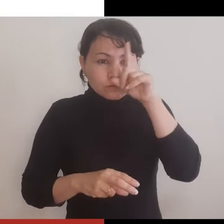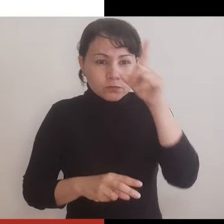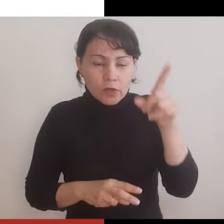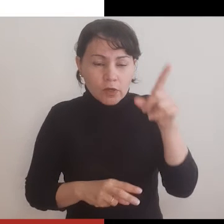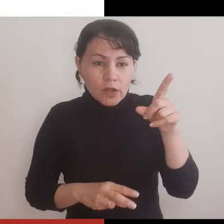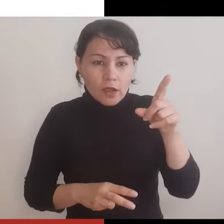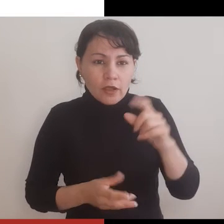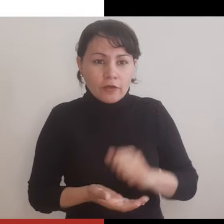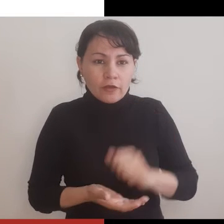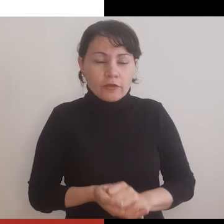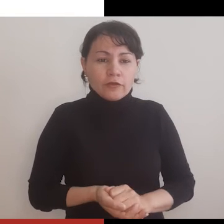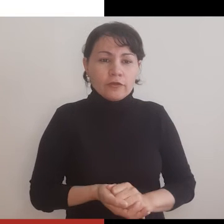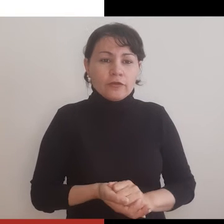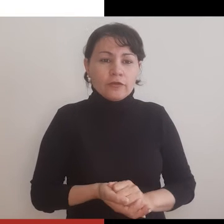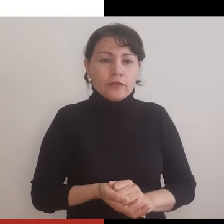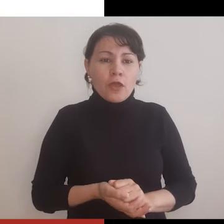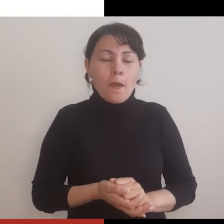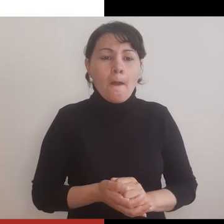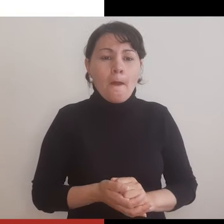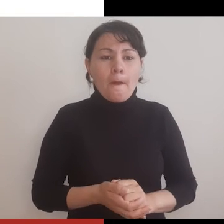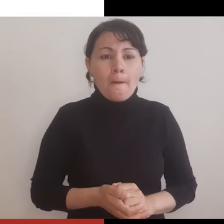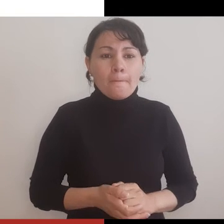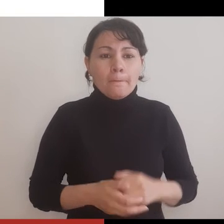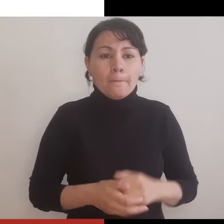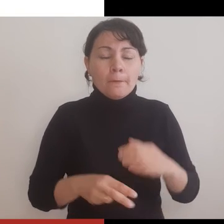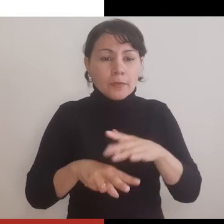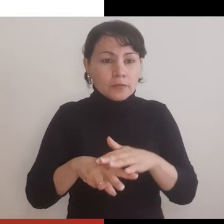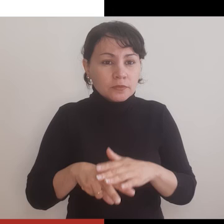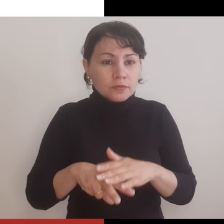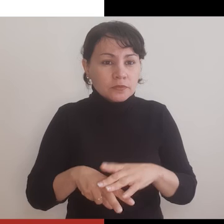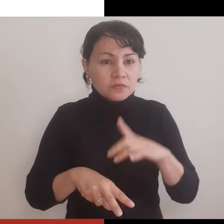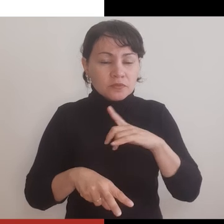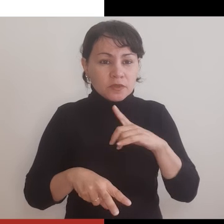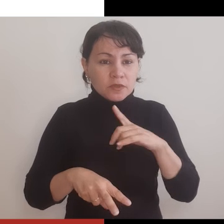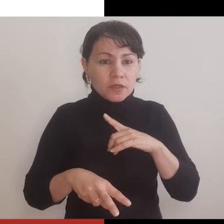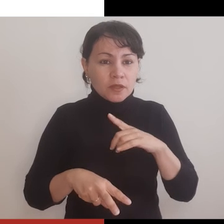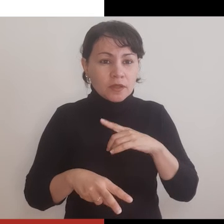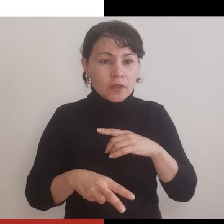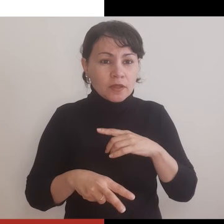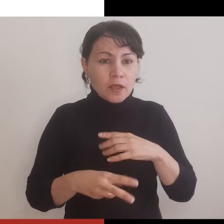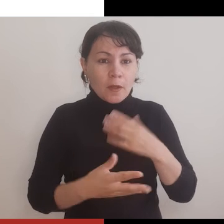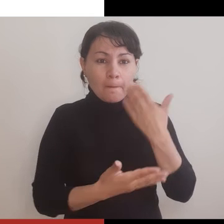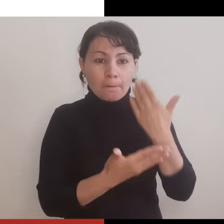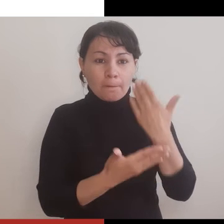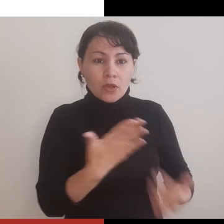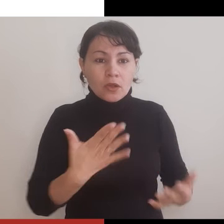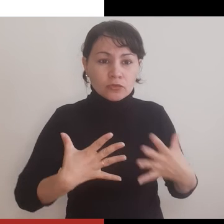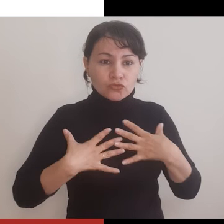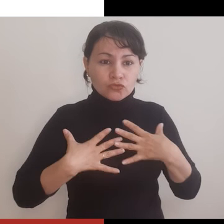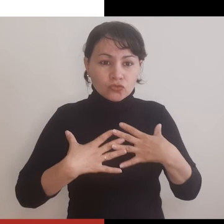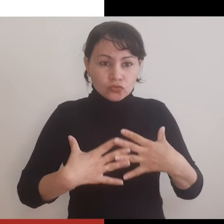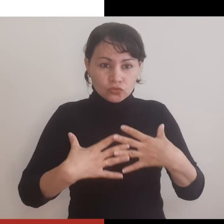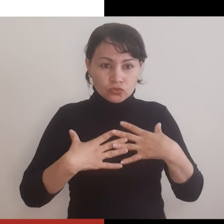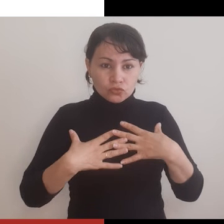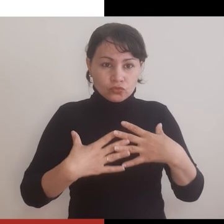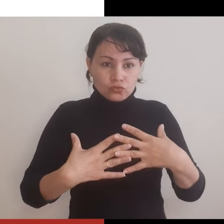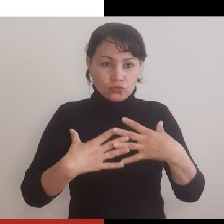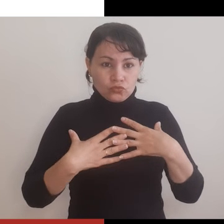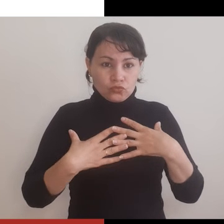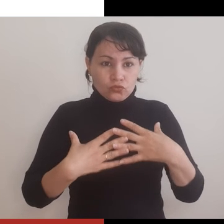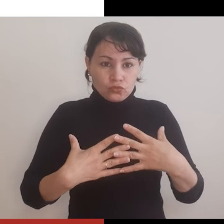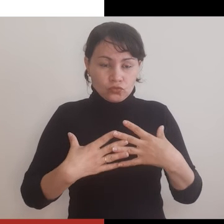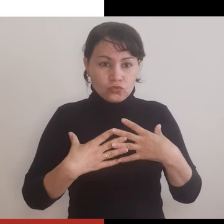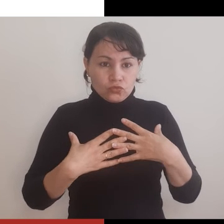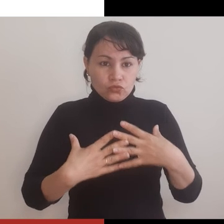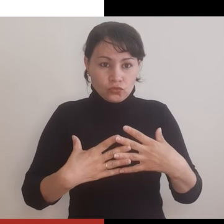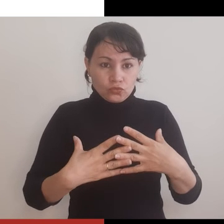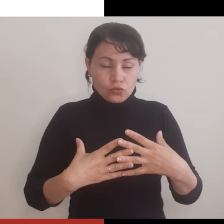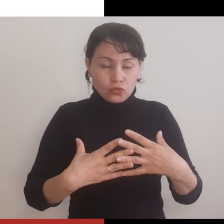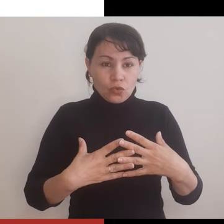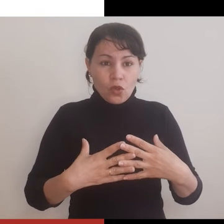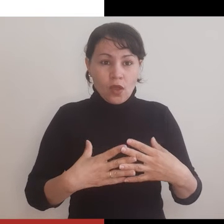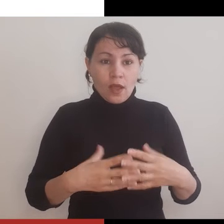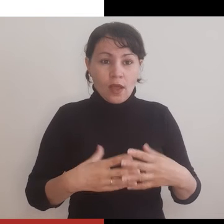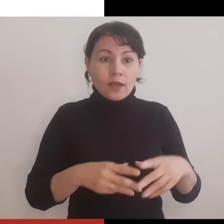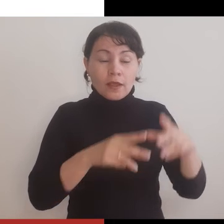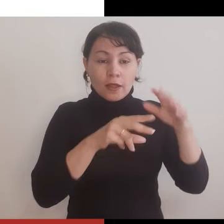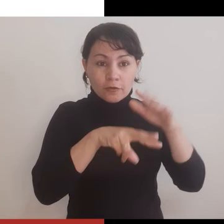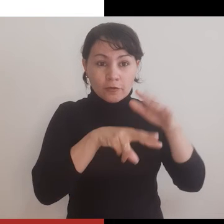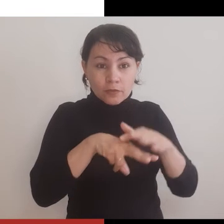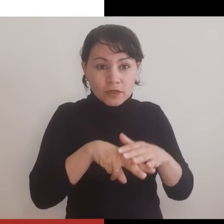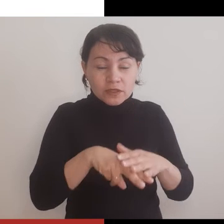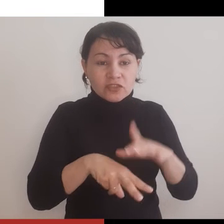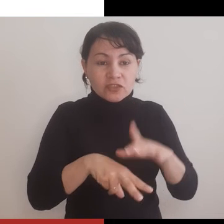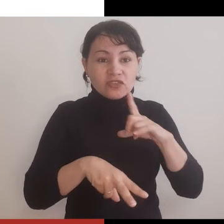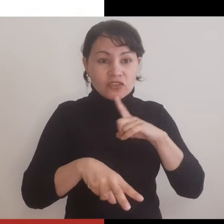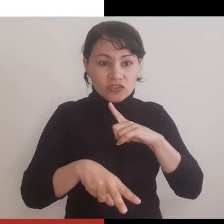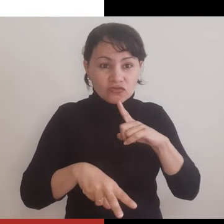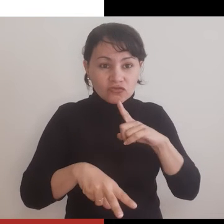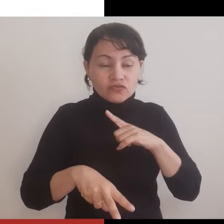refratária, pacientes que têm insuficiência respiratória, principalmente aqueles acometidos pela Covid-19,